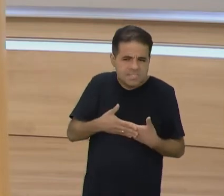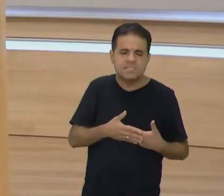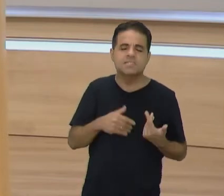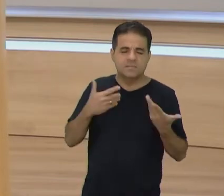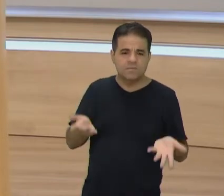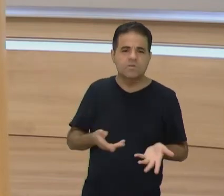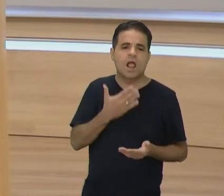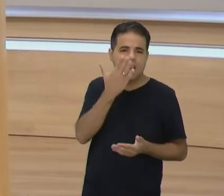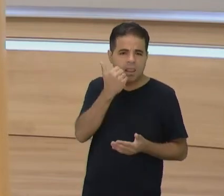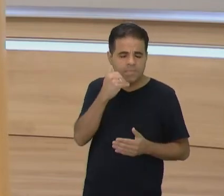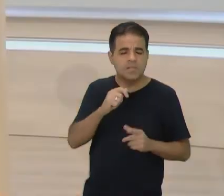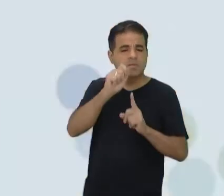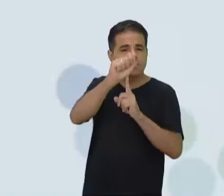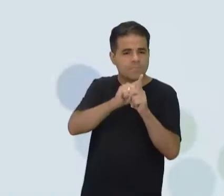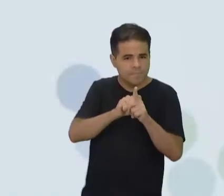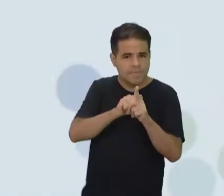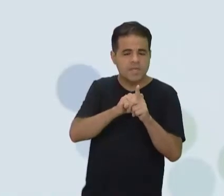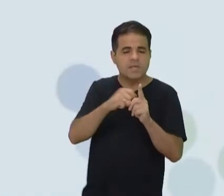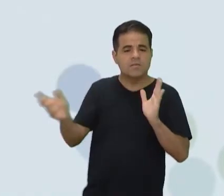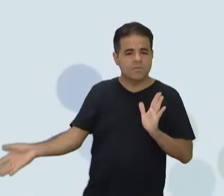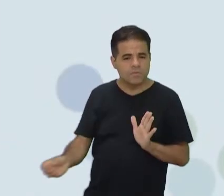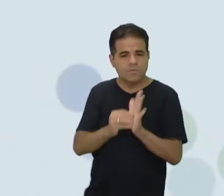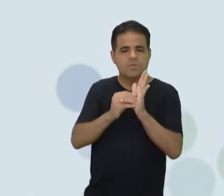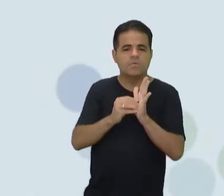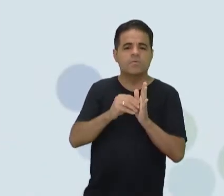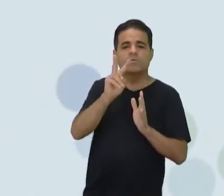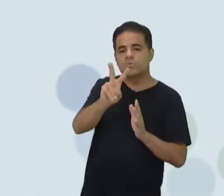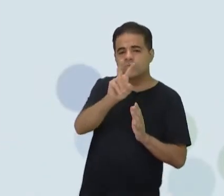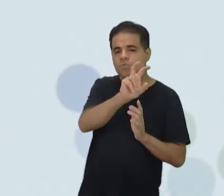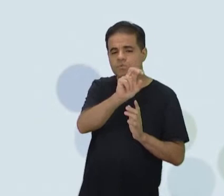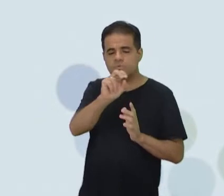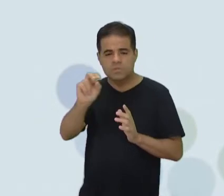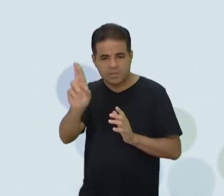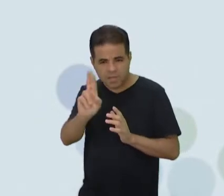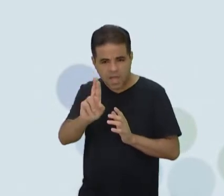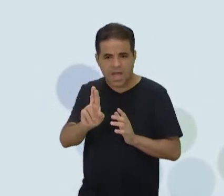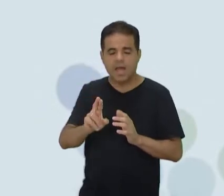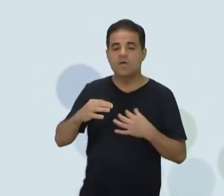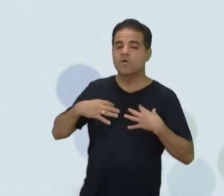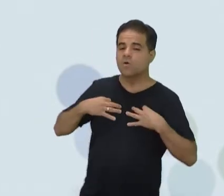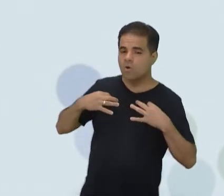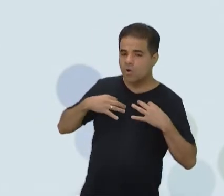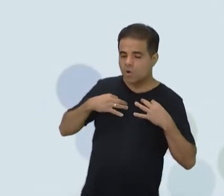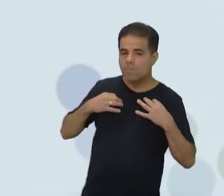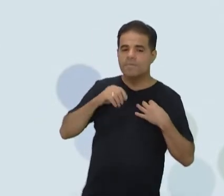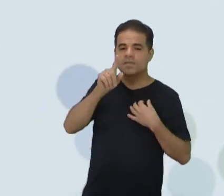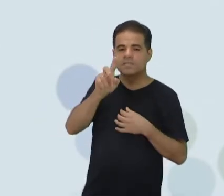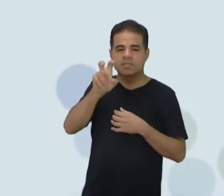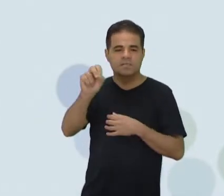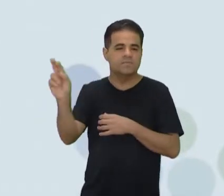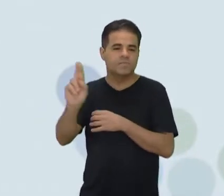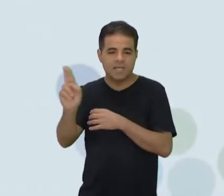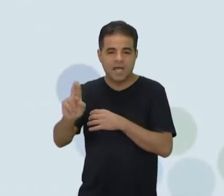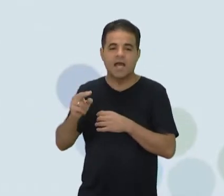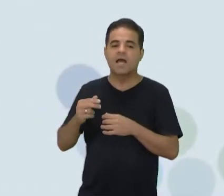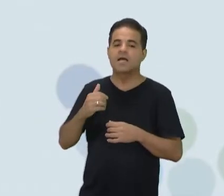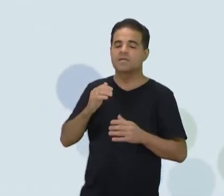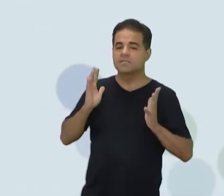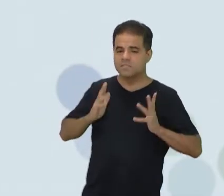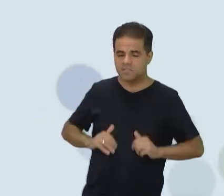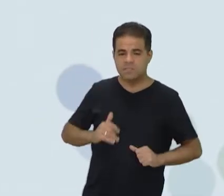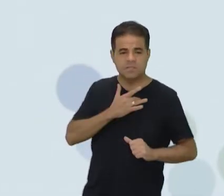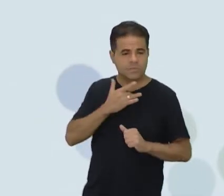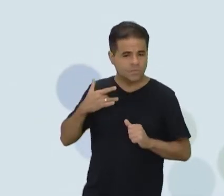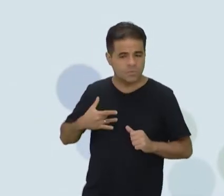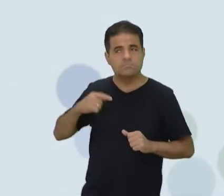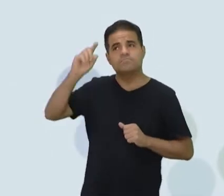então a alimentação por mês você colocou aí, pode pôr para eles, R$200. Exato. Roupa você manteve os 150. E higiene e saúde você também manteve os